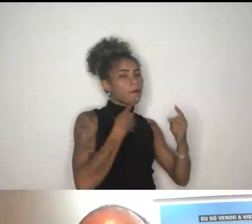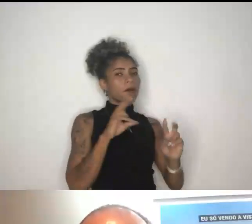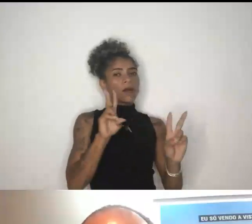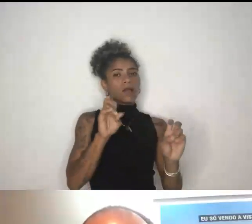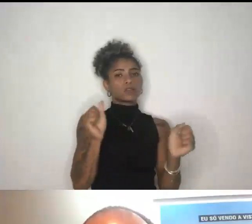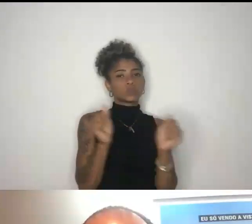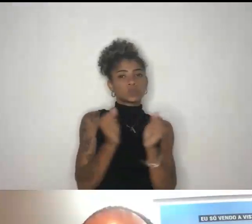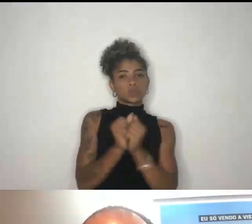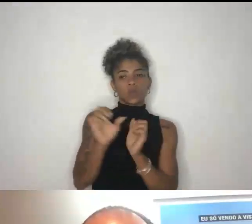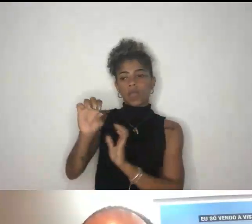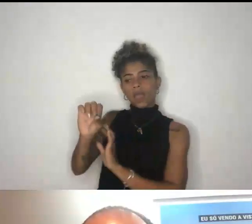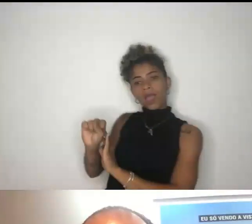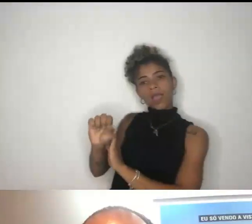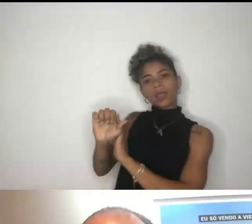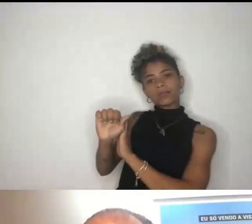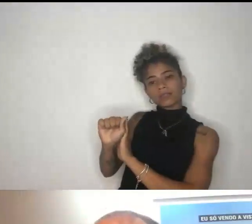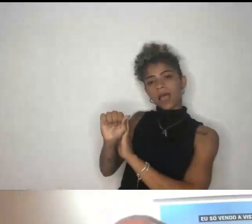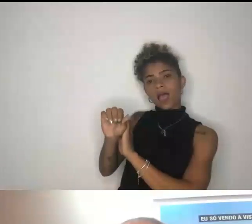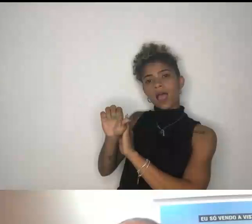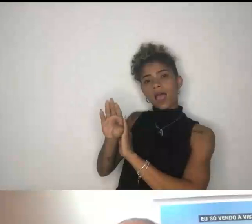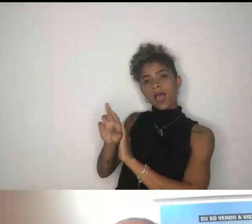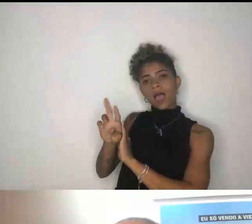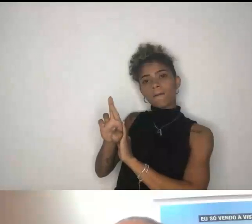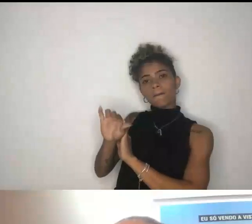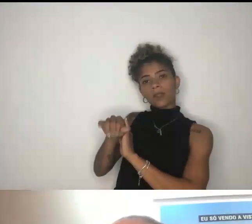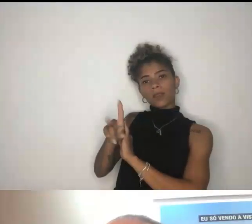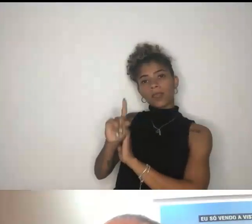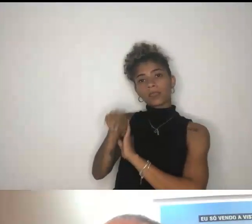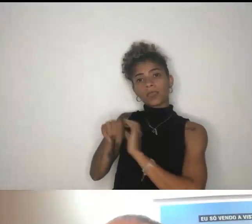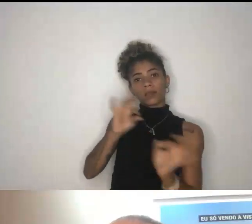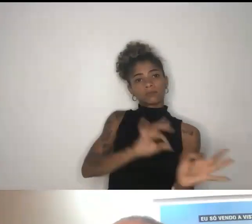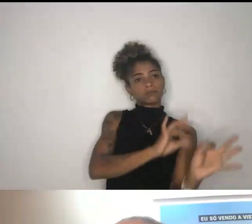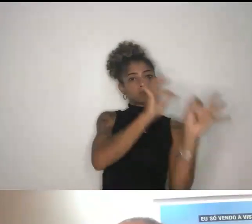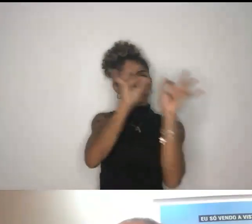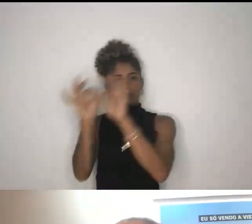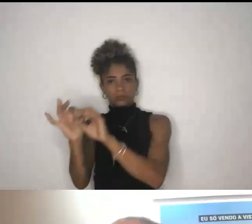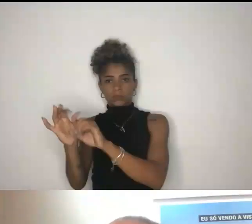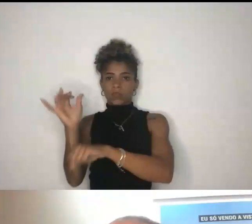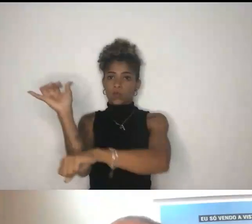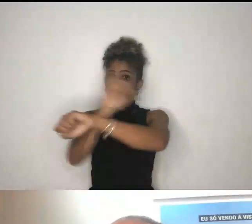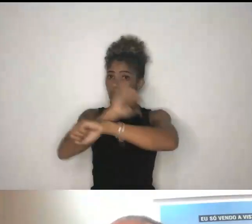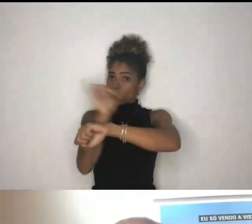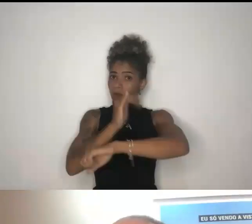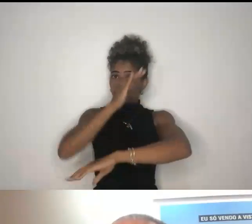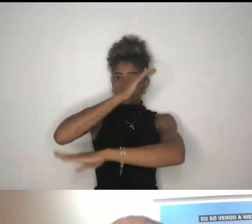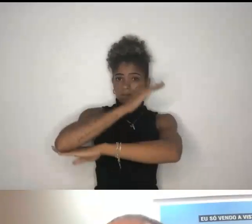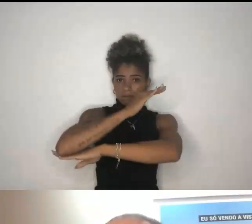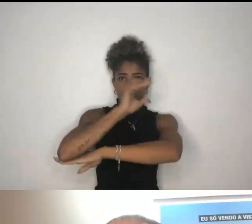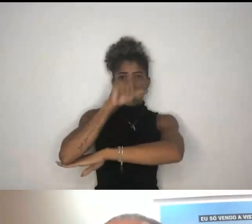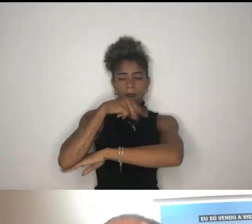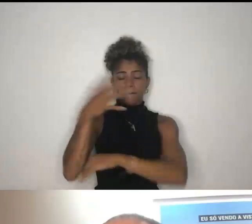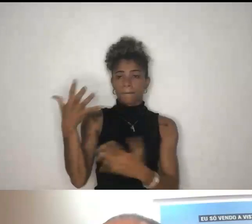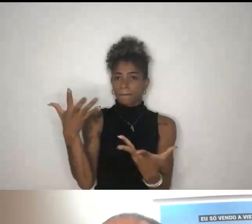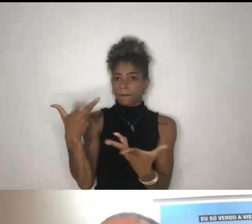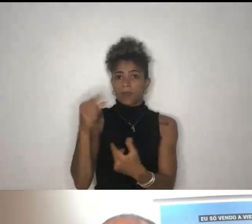Fidalgo né você falou do audiovisual que quem não assistiu por favor YouTube do Museu da manhã ela